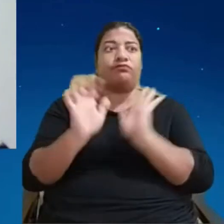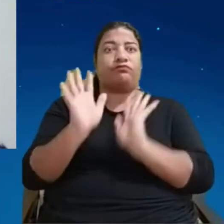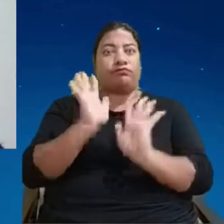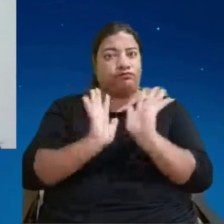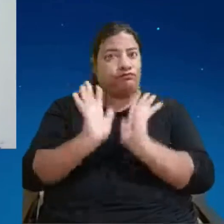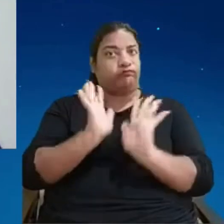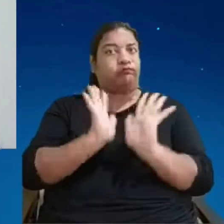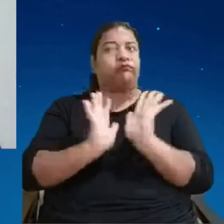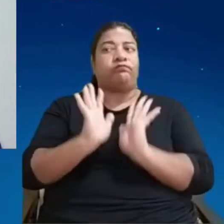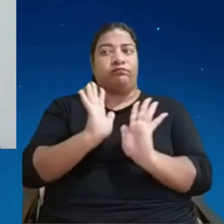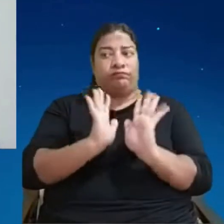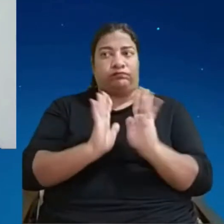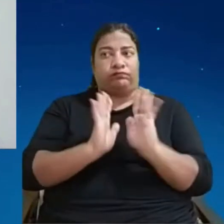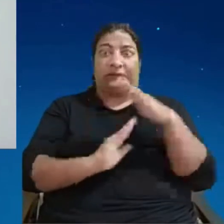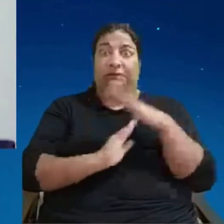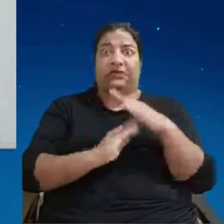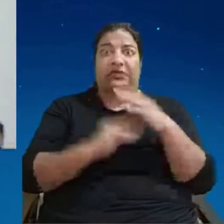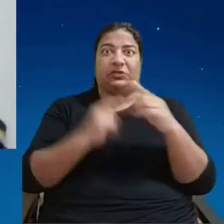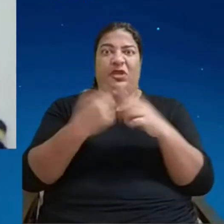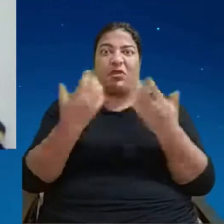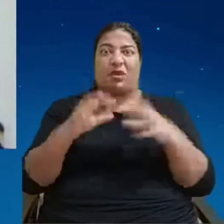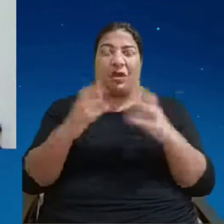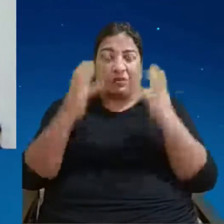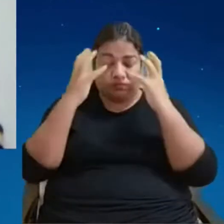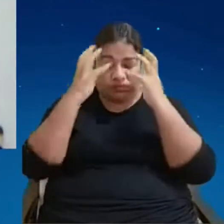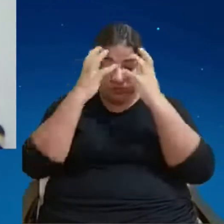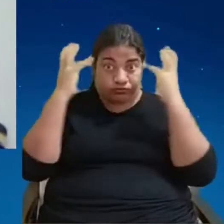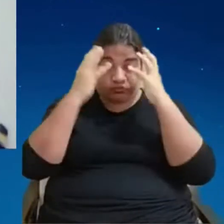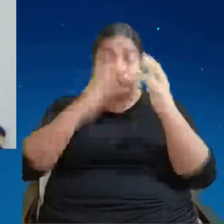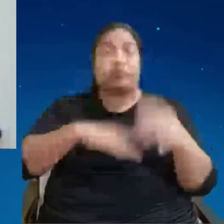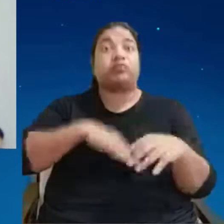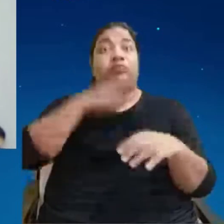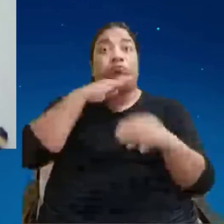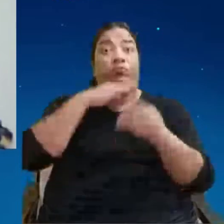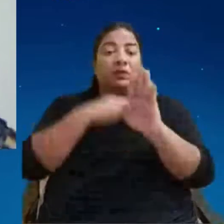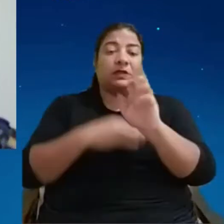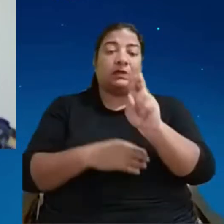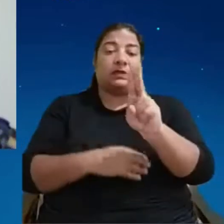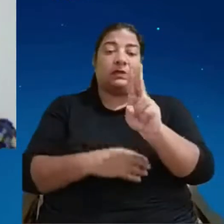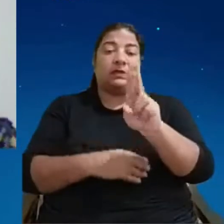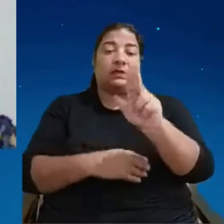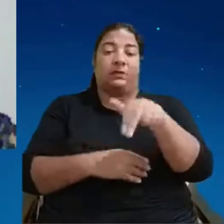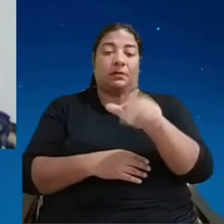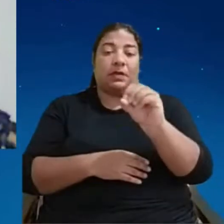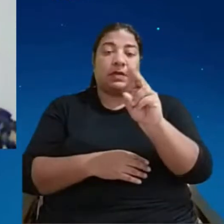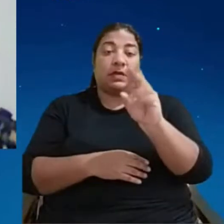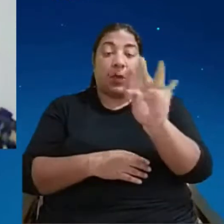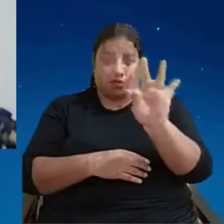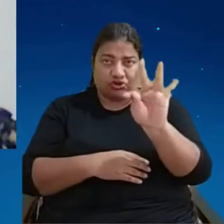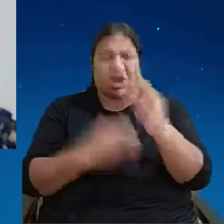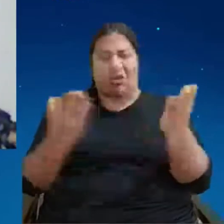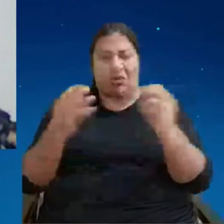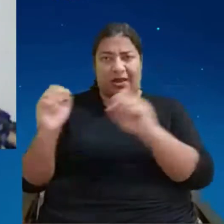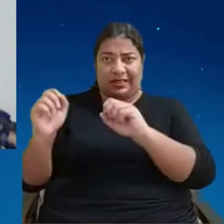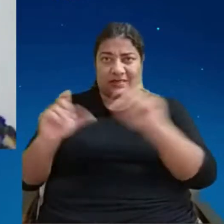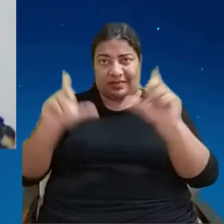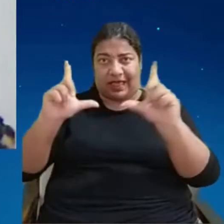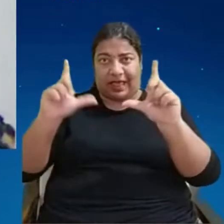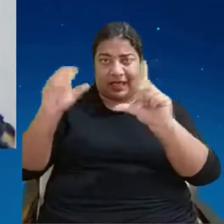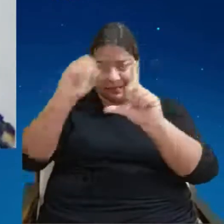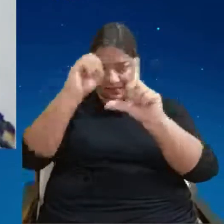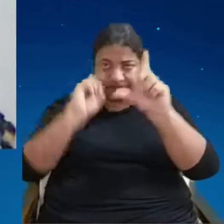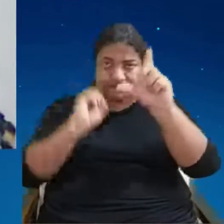um burnout no meio dessa história toda, né? Então, vamos lá, vamos começar, né? Eu vou compartilhar a minha apresentação com